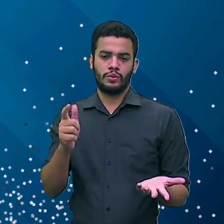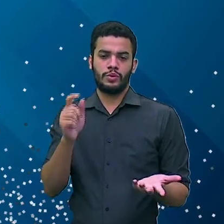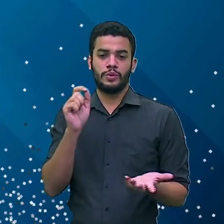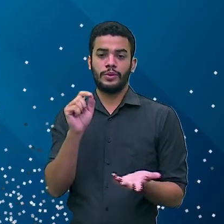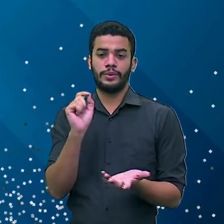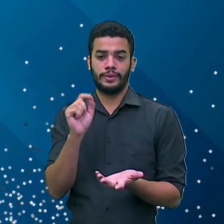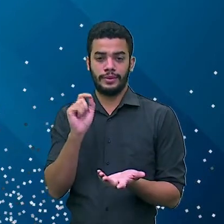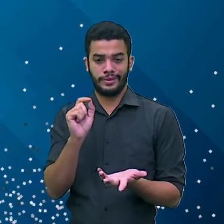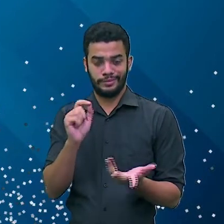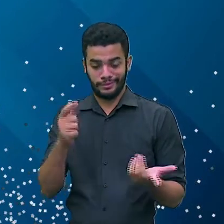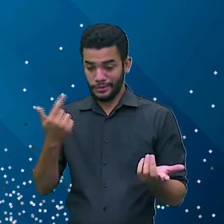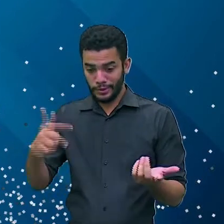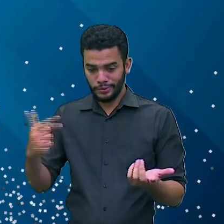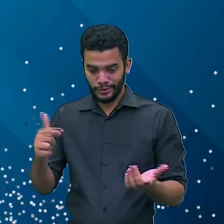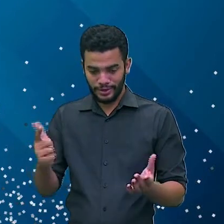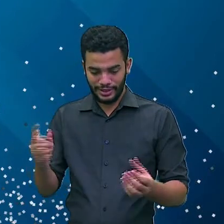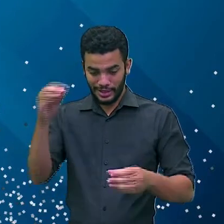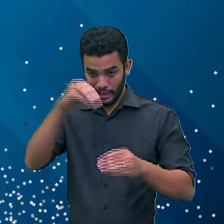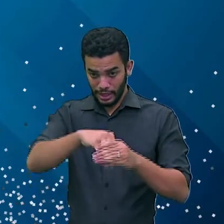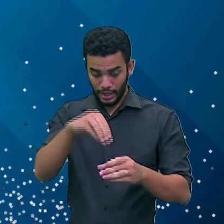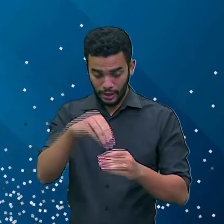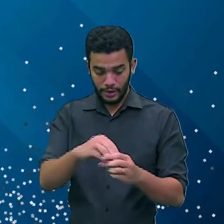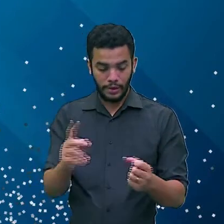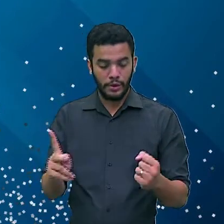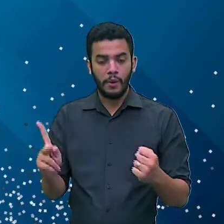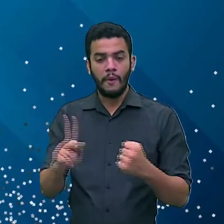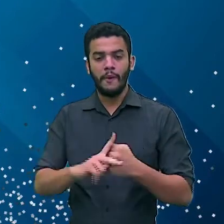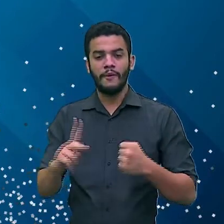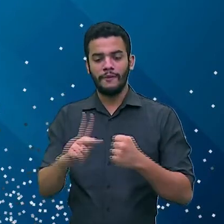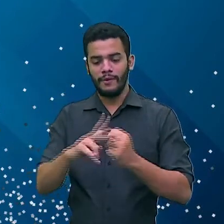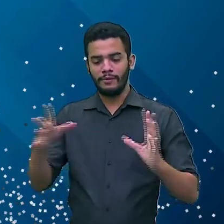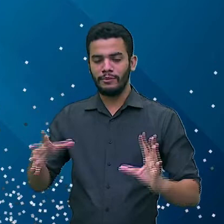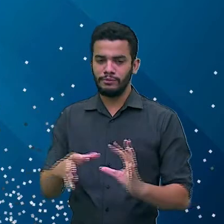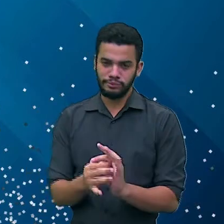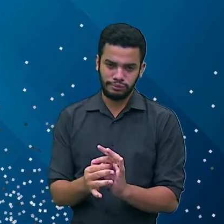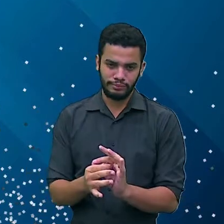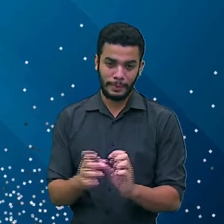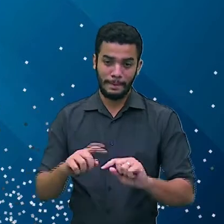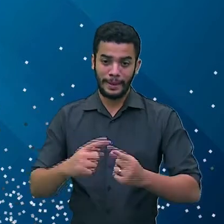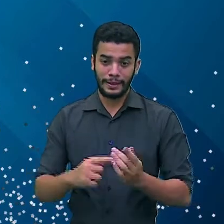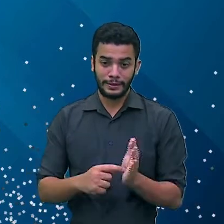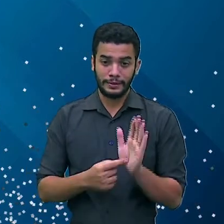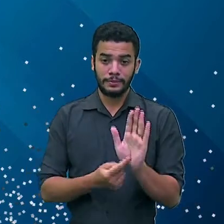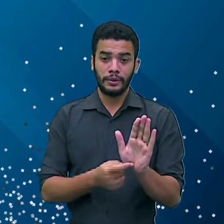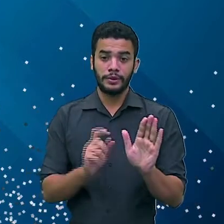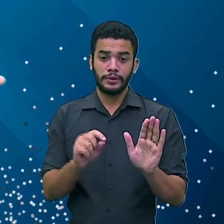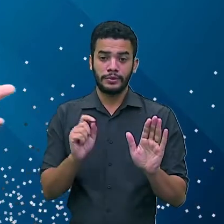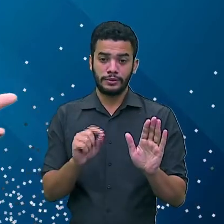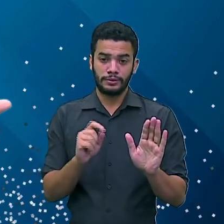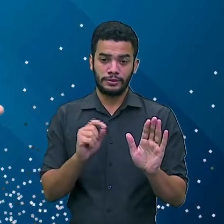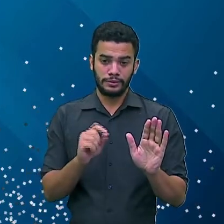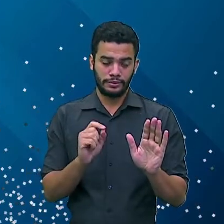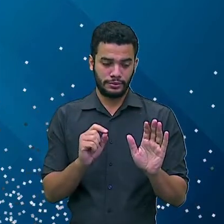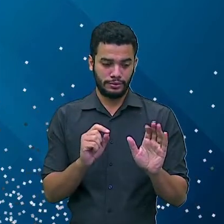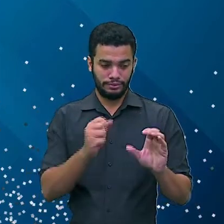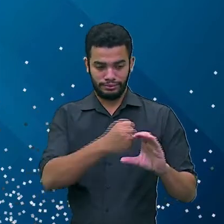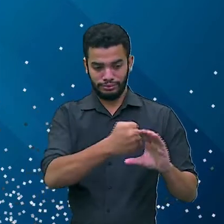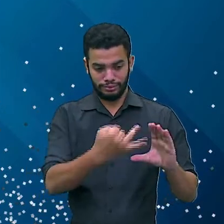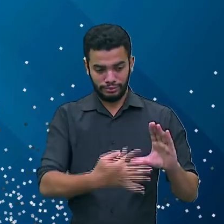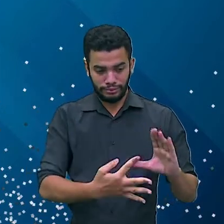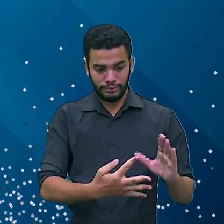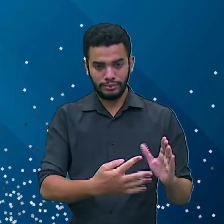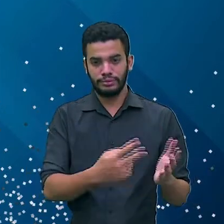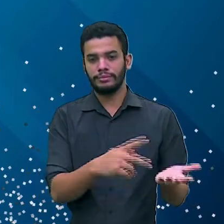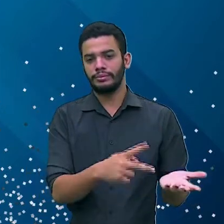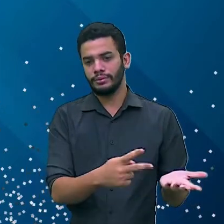foi de ligação. Mas eu tenho a qualidade, eu tenho aí ele de maneira subentendida. Os